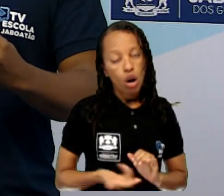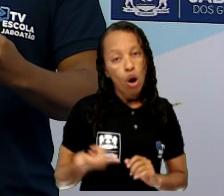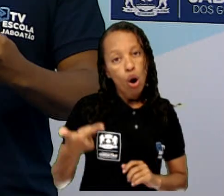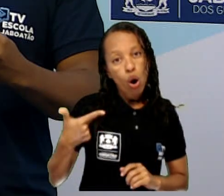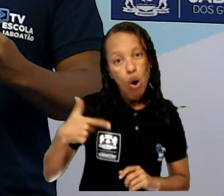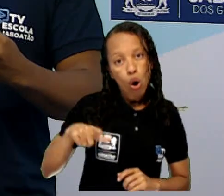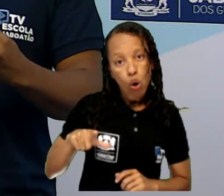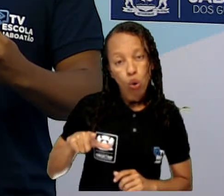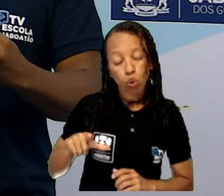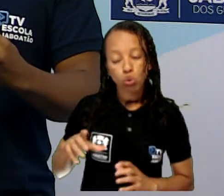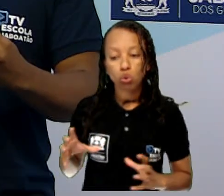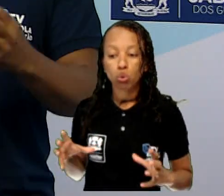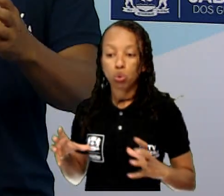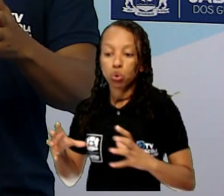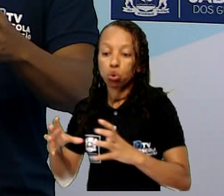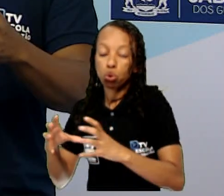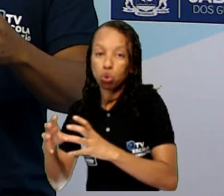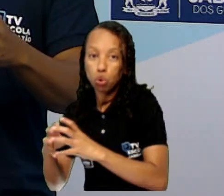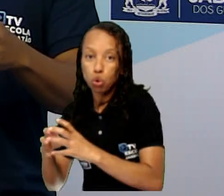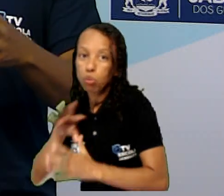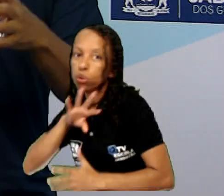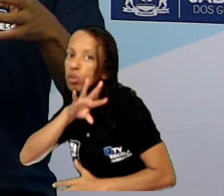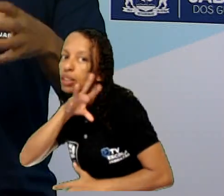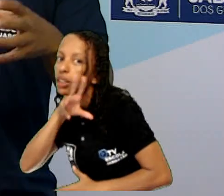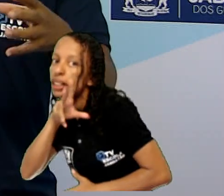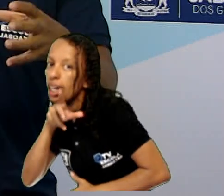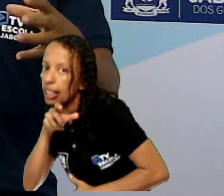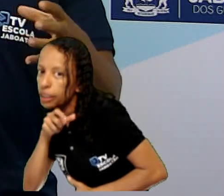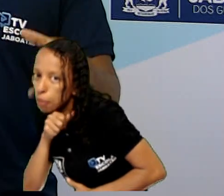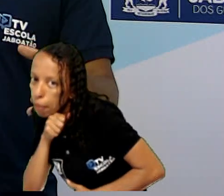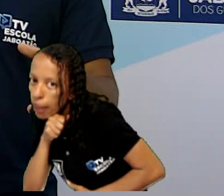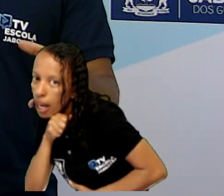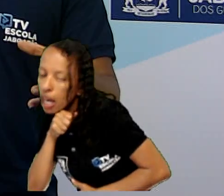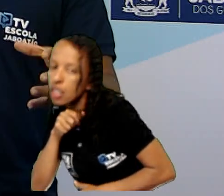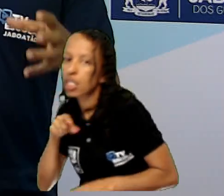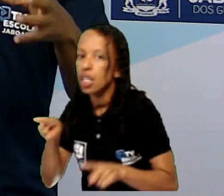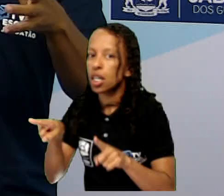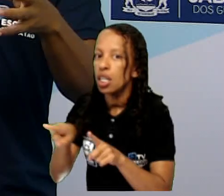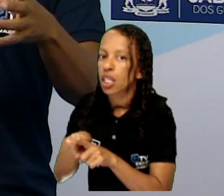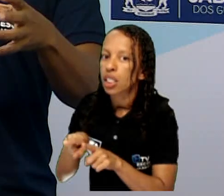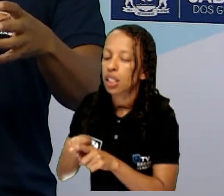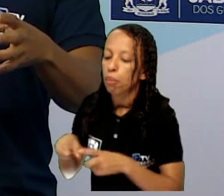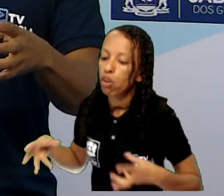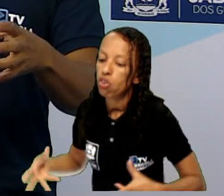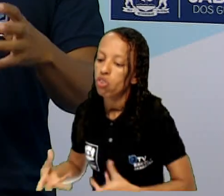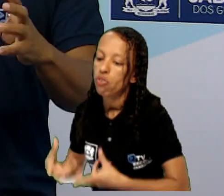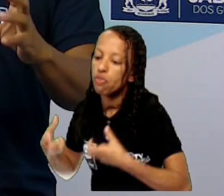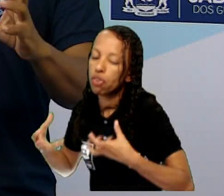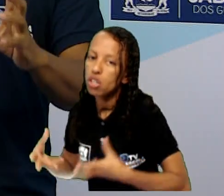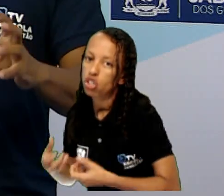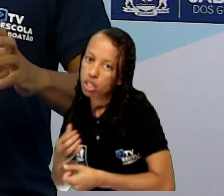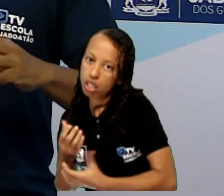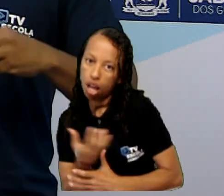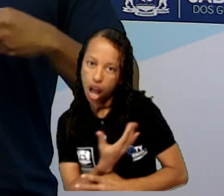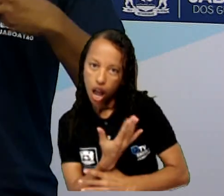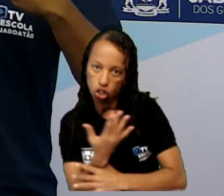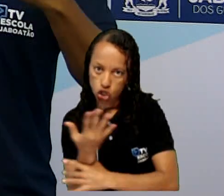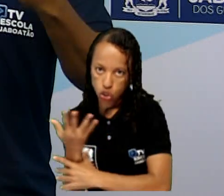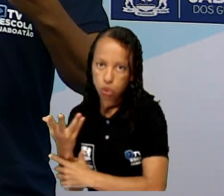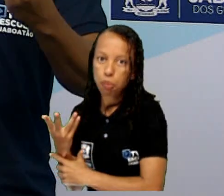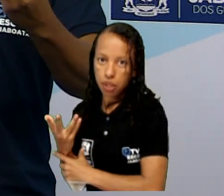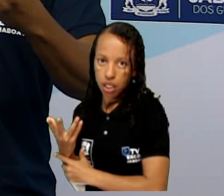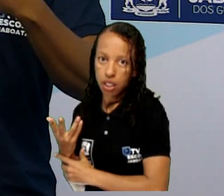animais e com os vegetais, nós formamos aí uma comunidade. Essa comunidade, onde